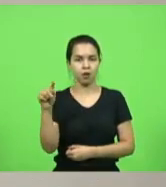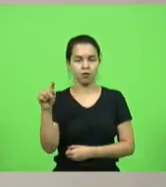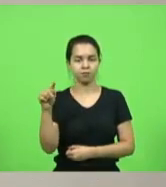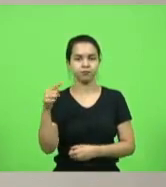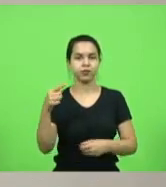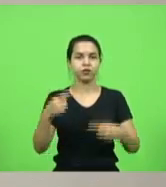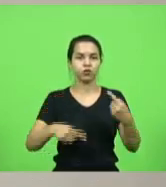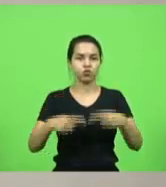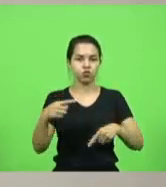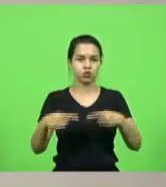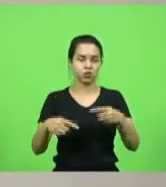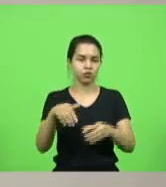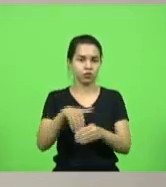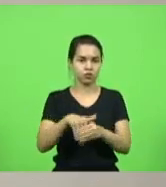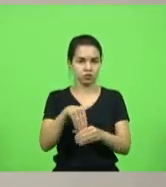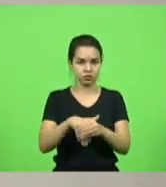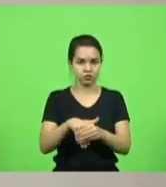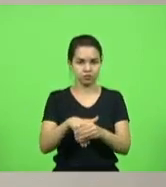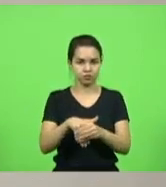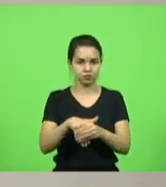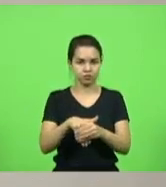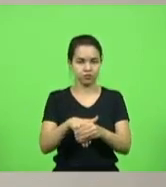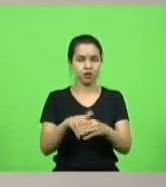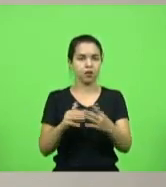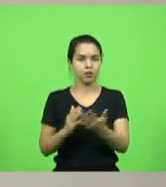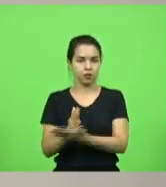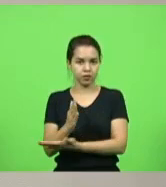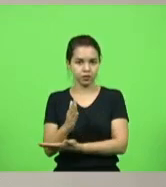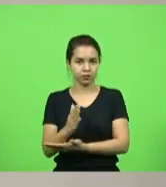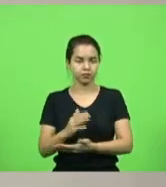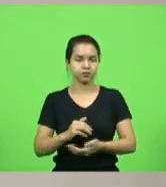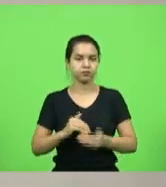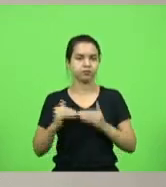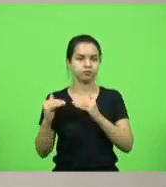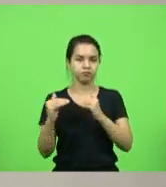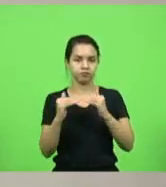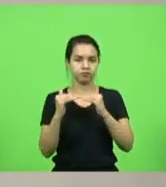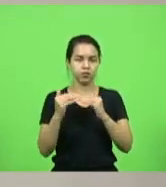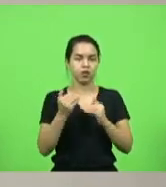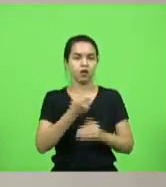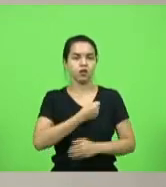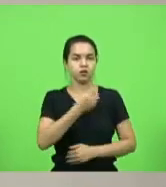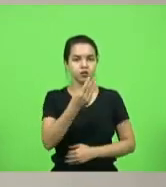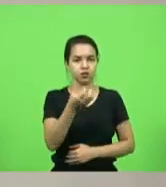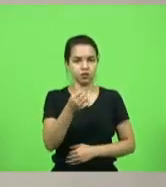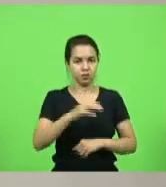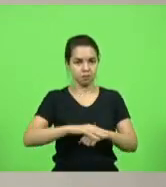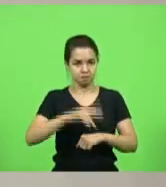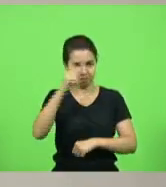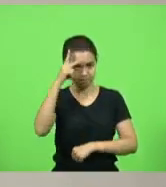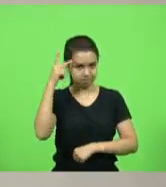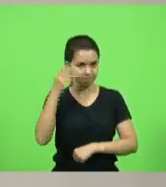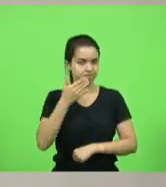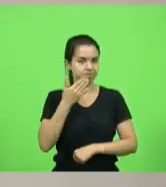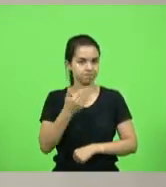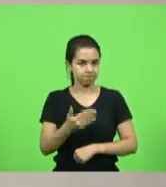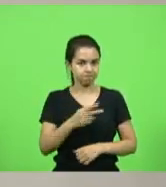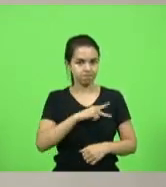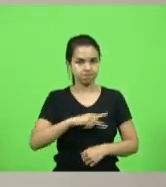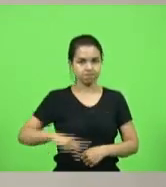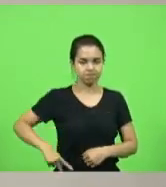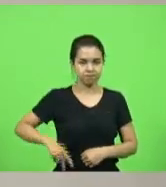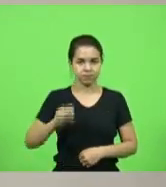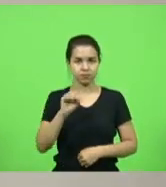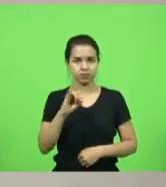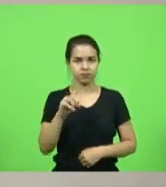que aprovam, permaneçam como se encontra. Aprovado por unanimidade. Requerimento 36, autor deputada Paulinha, solicitando ao presidente da SIDASC